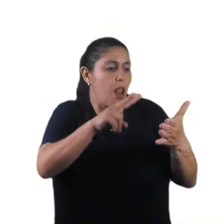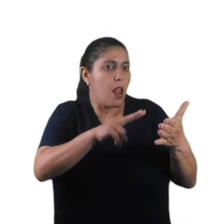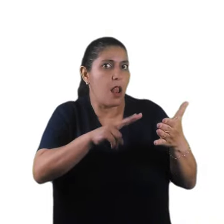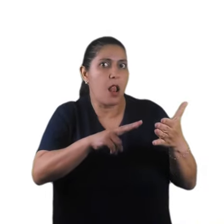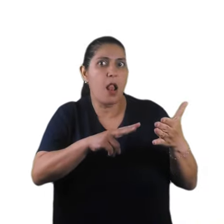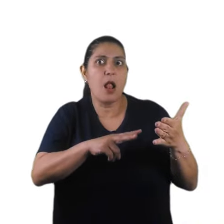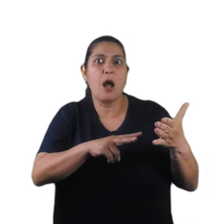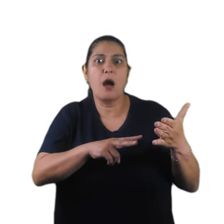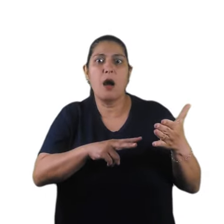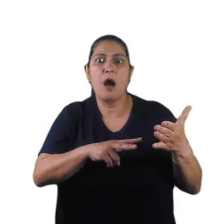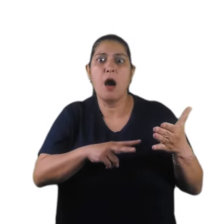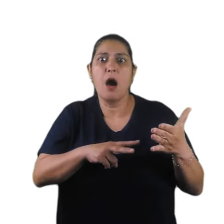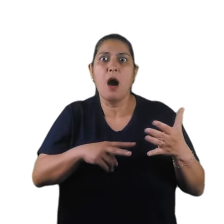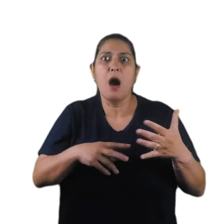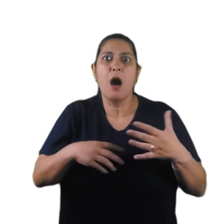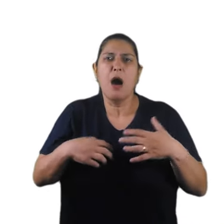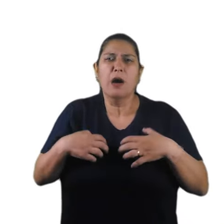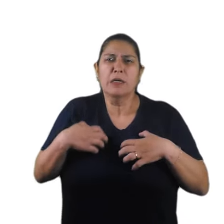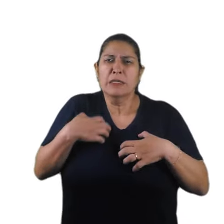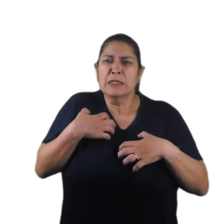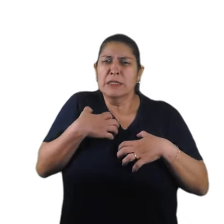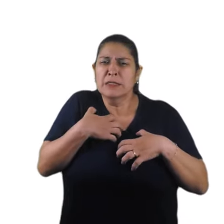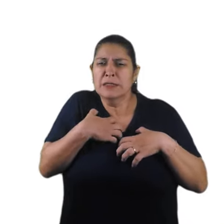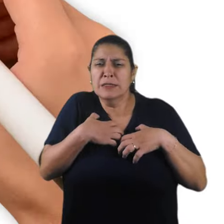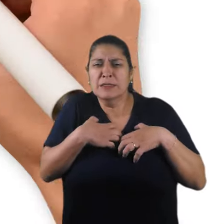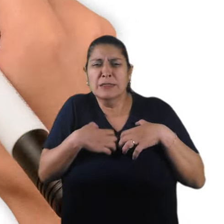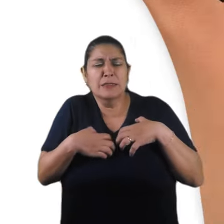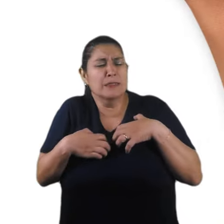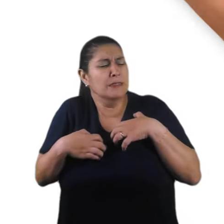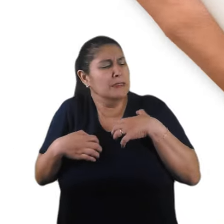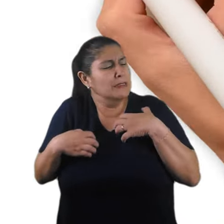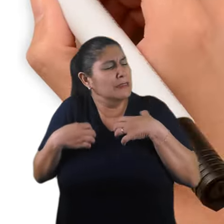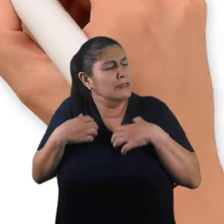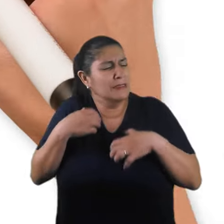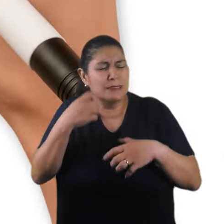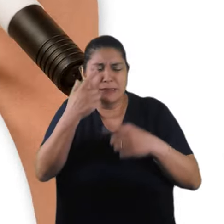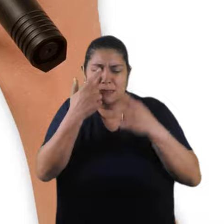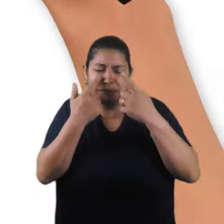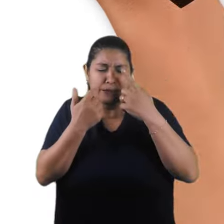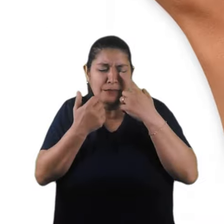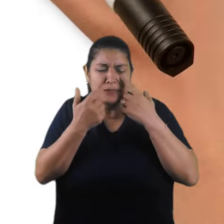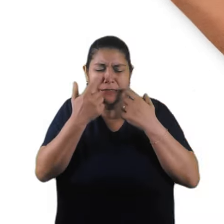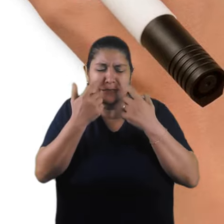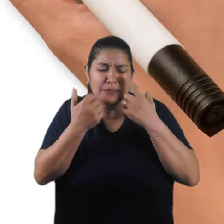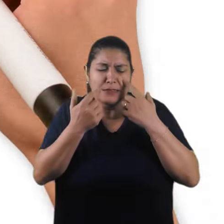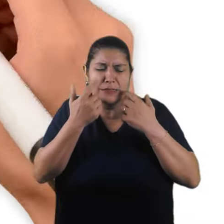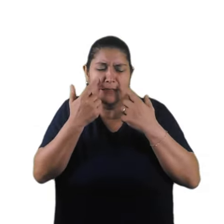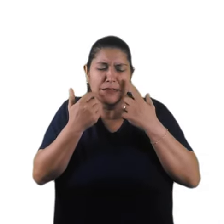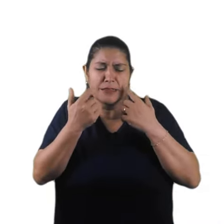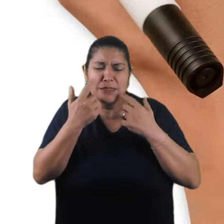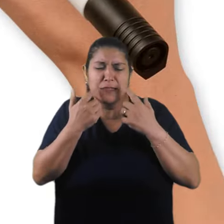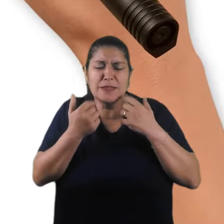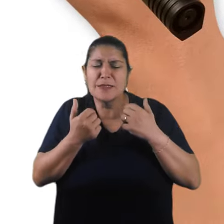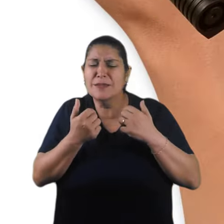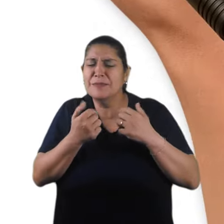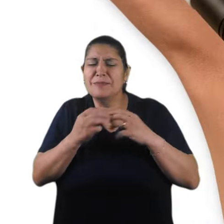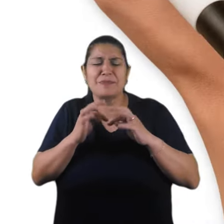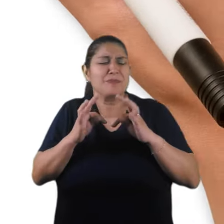ficou sabendo do novo decreto, ficou extremamente angustiado e chorou